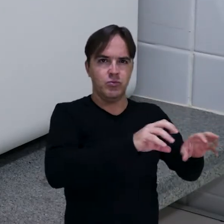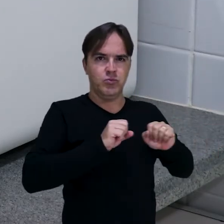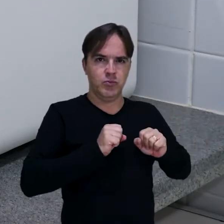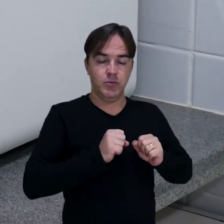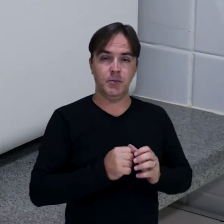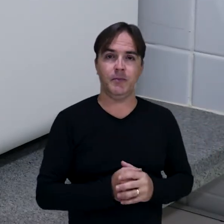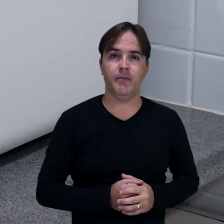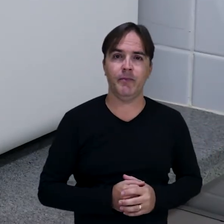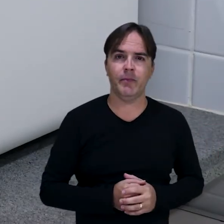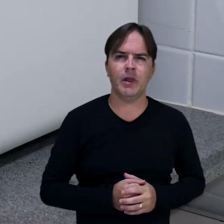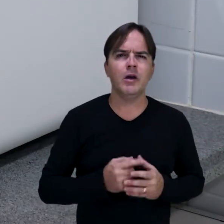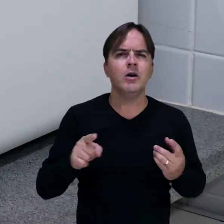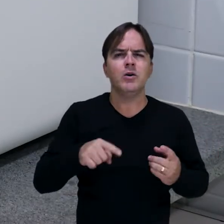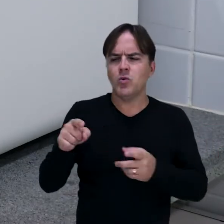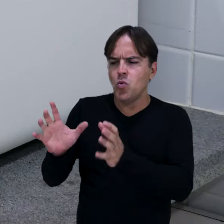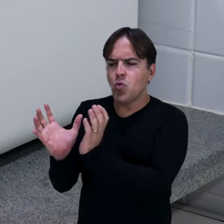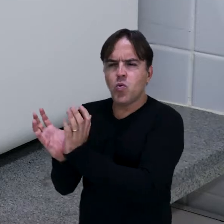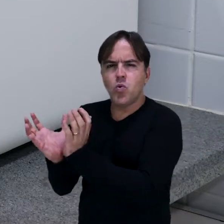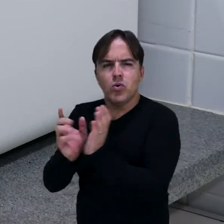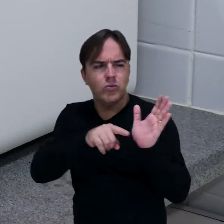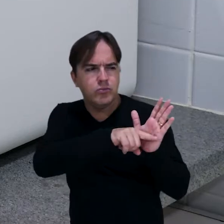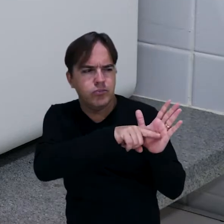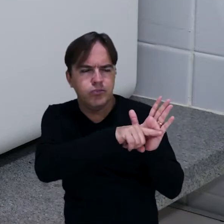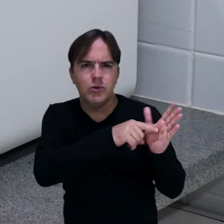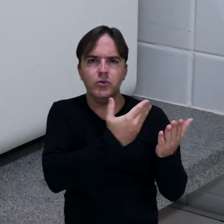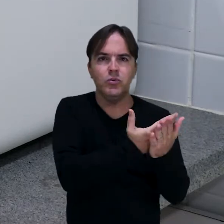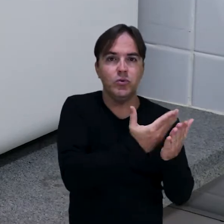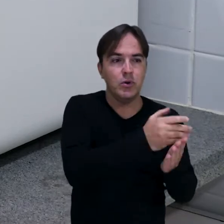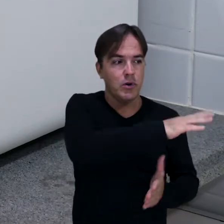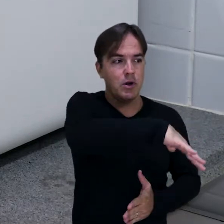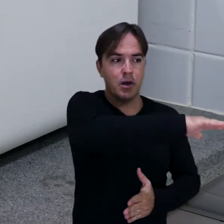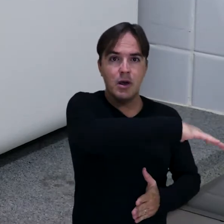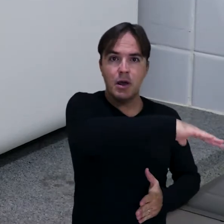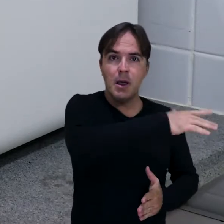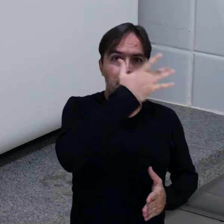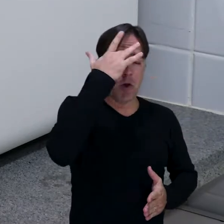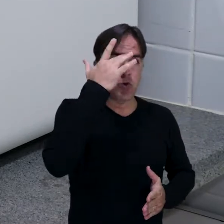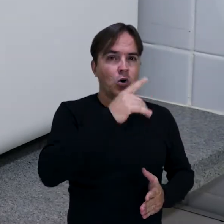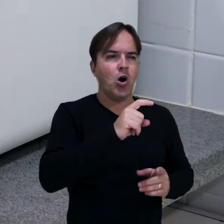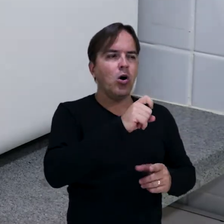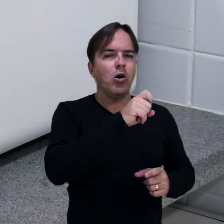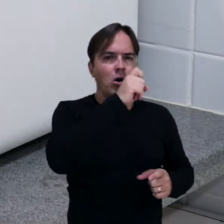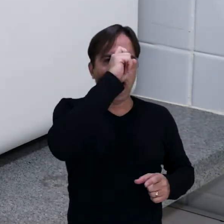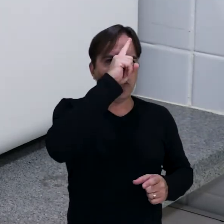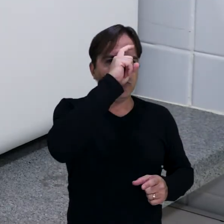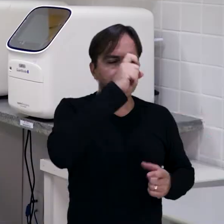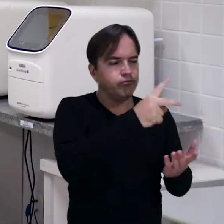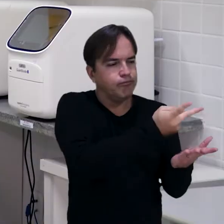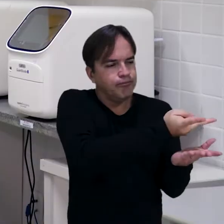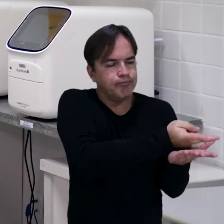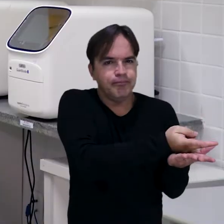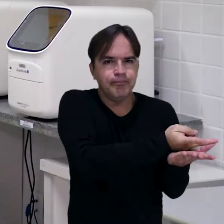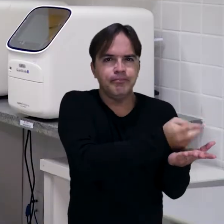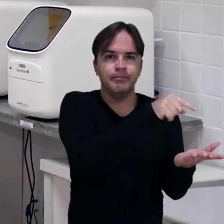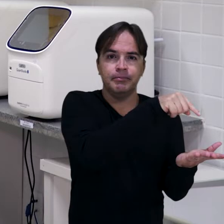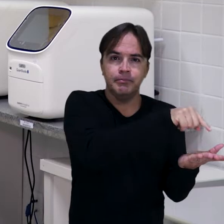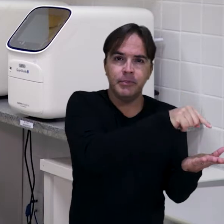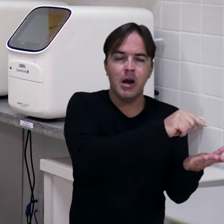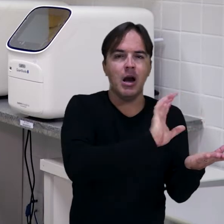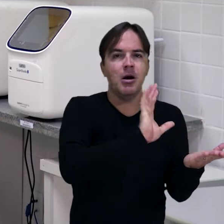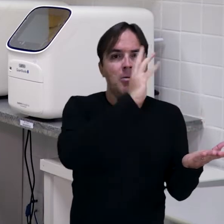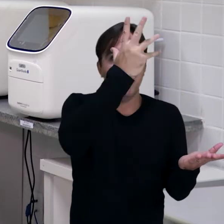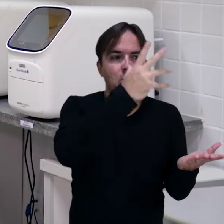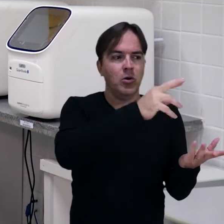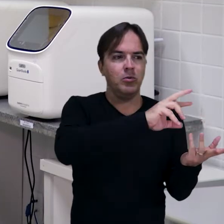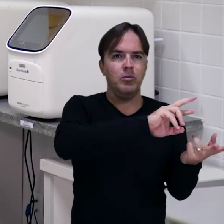teve como o objetivo em estudar indivíduos que foram hospitalizados por Covid-19 com diversas formas